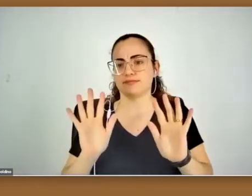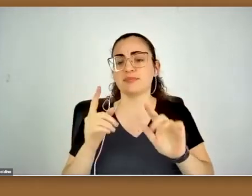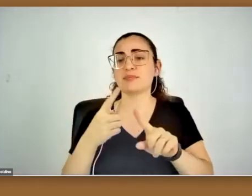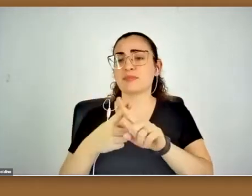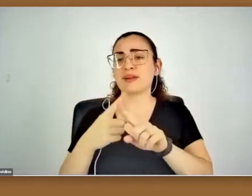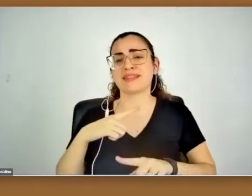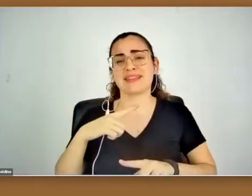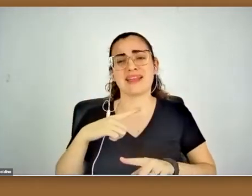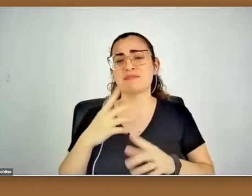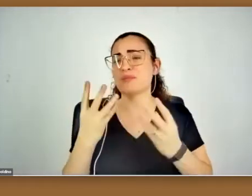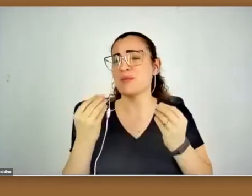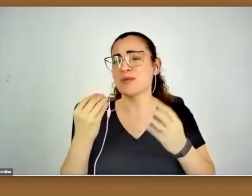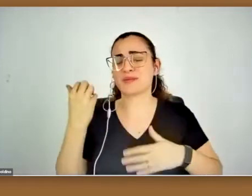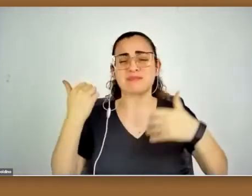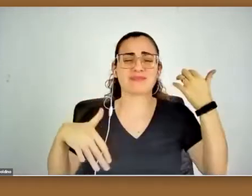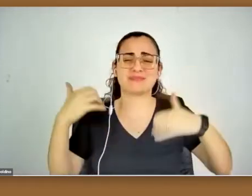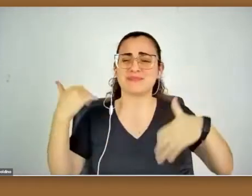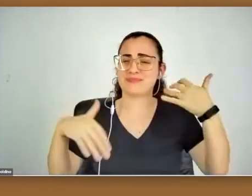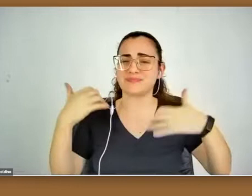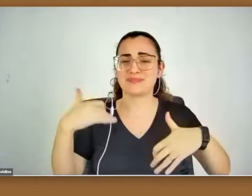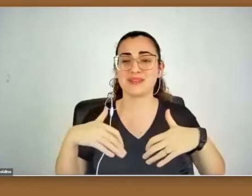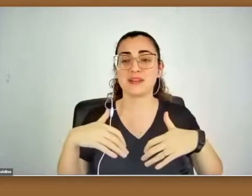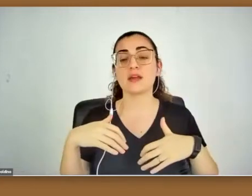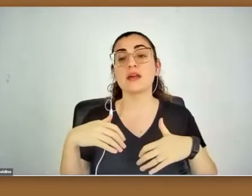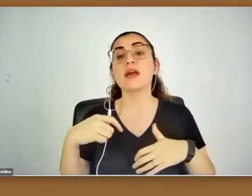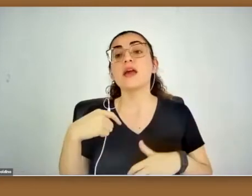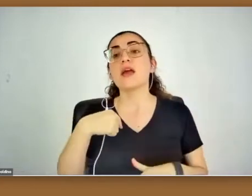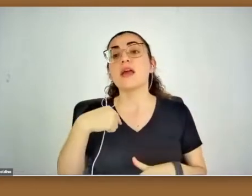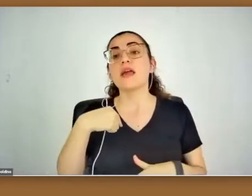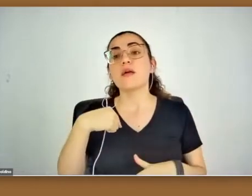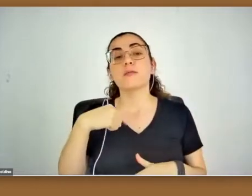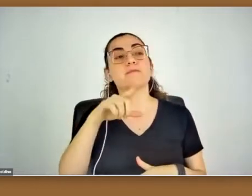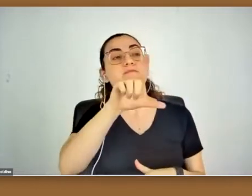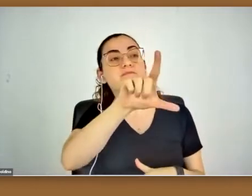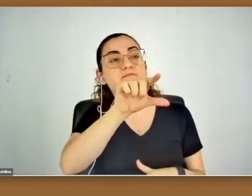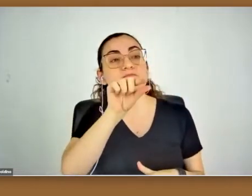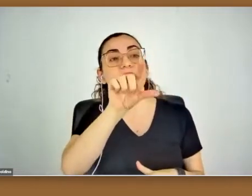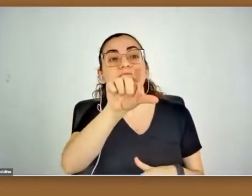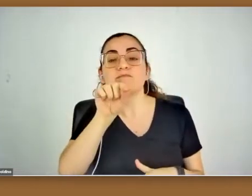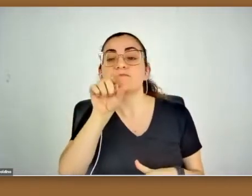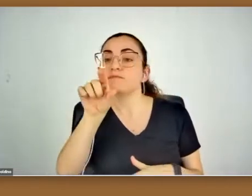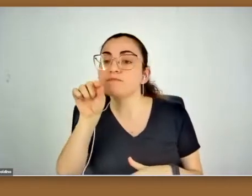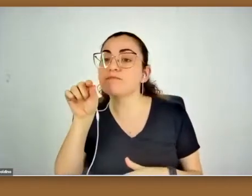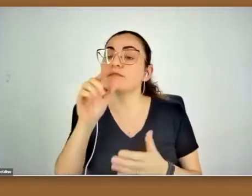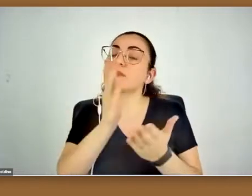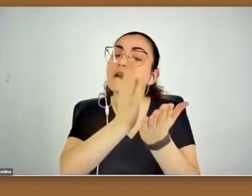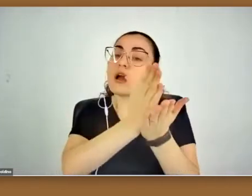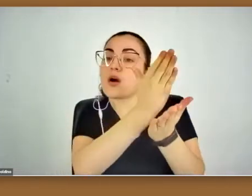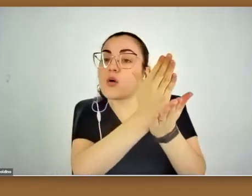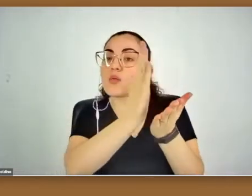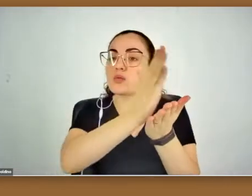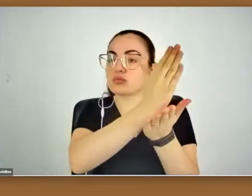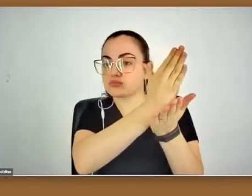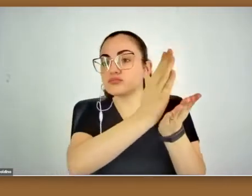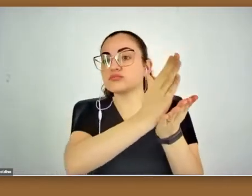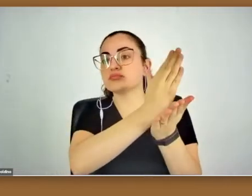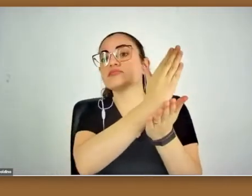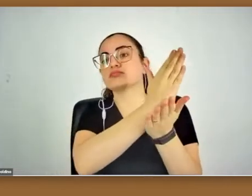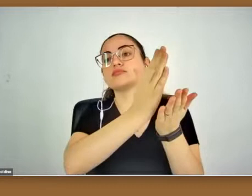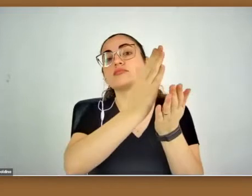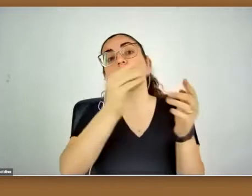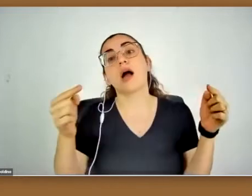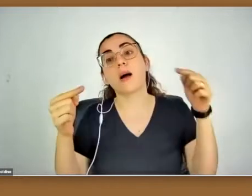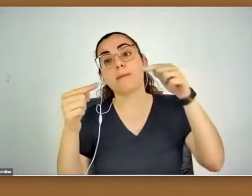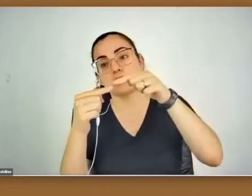discutir. Então, o que eu fiz? Eu selecionei alguns exemplos que são voltados para a nossa realidade